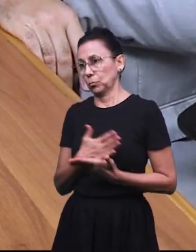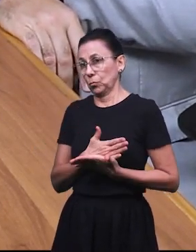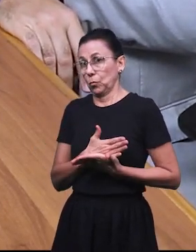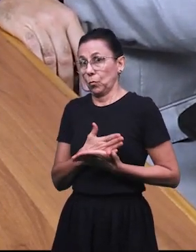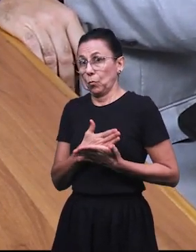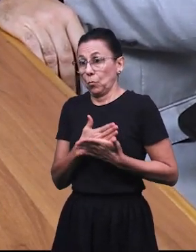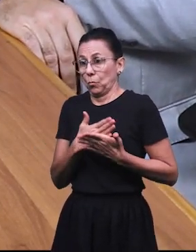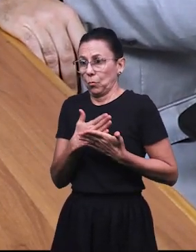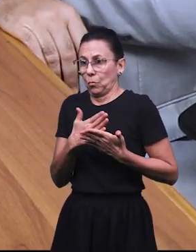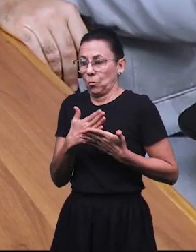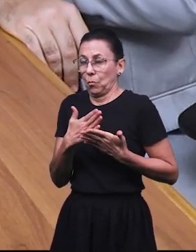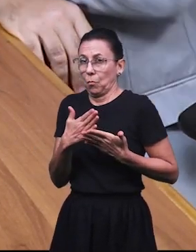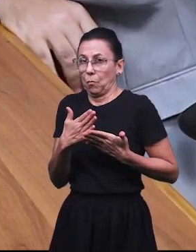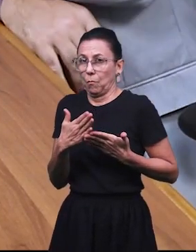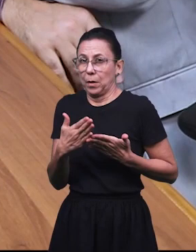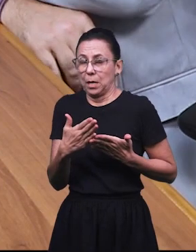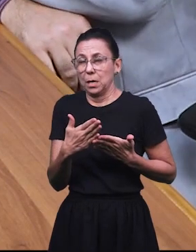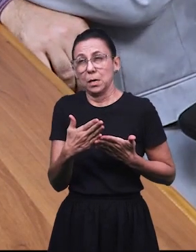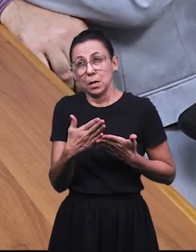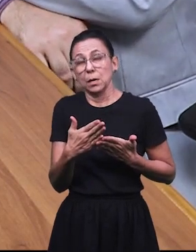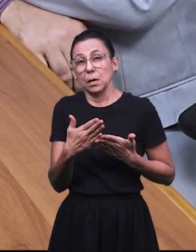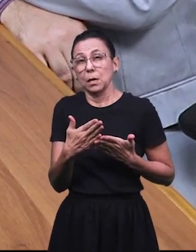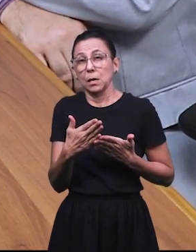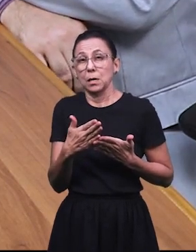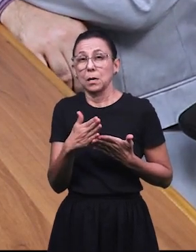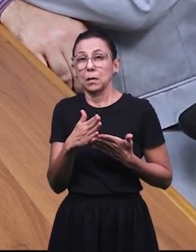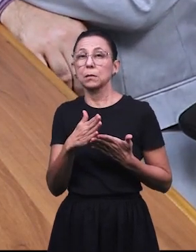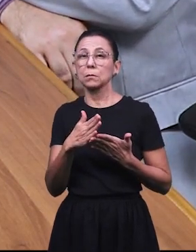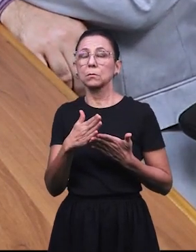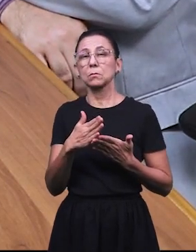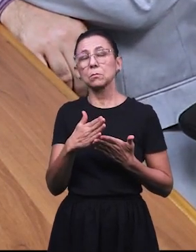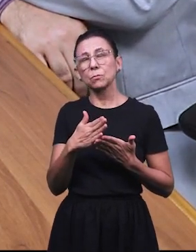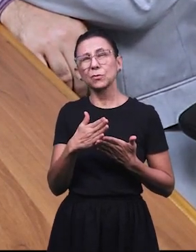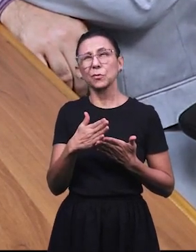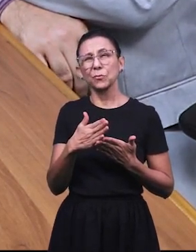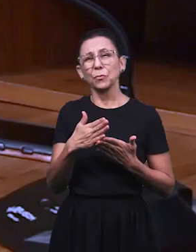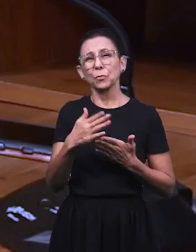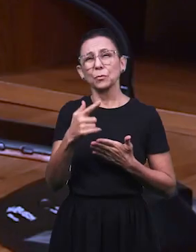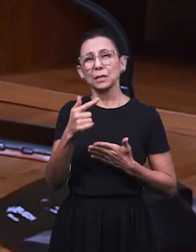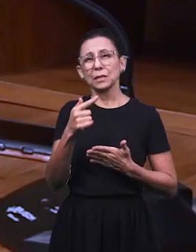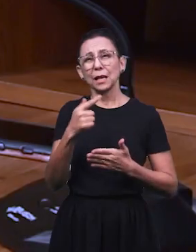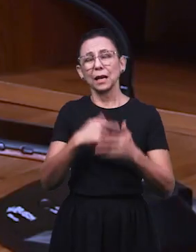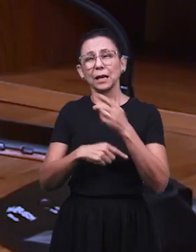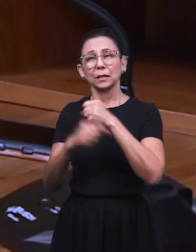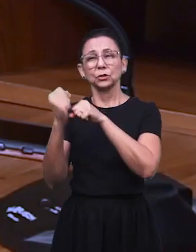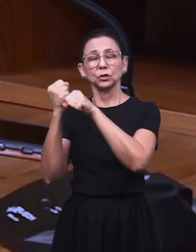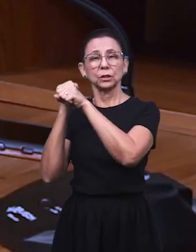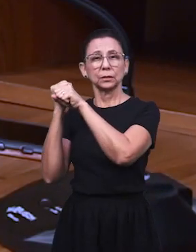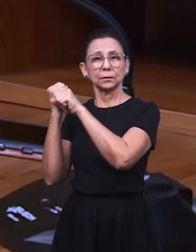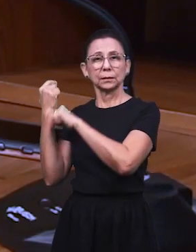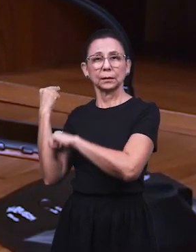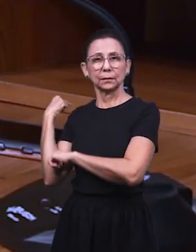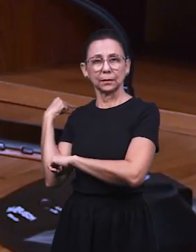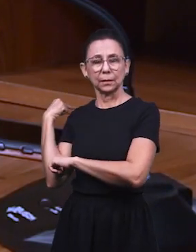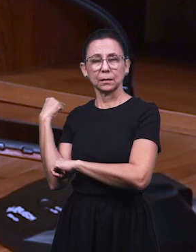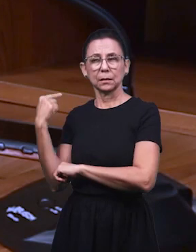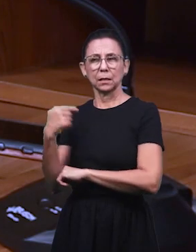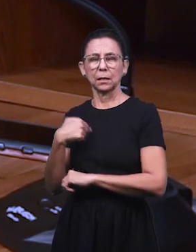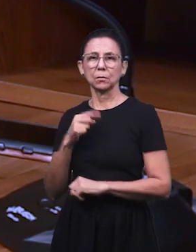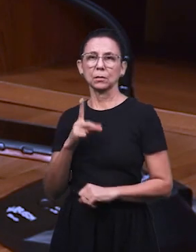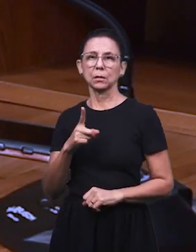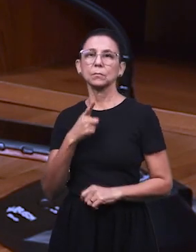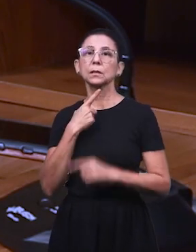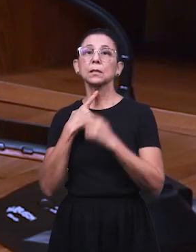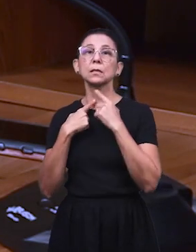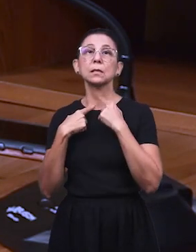o começo mesmo se deu praticamente quase 7 anos atrás. Primeiro começou em oração. Eu